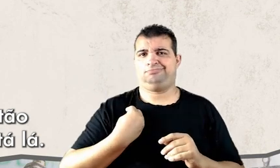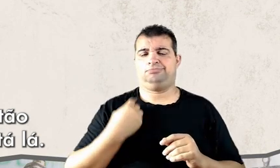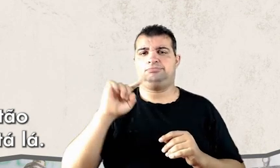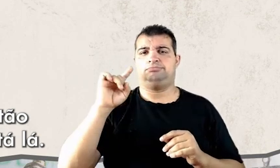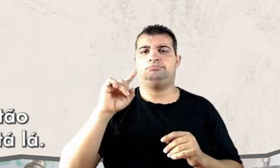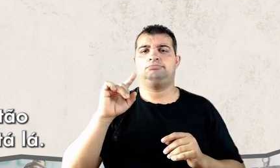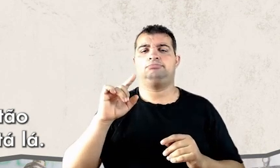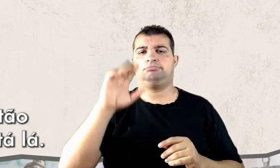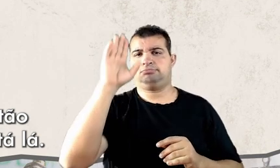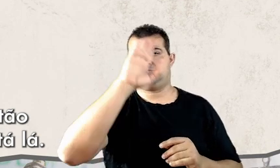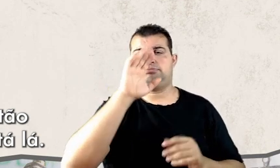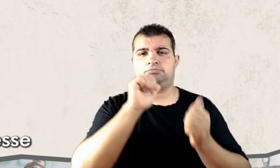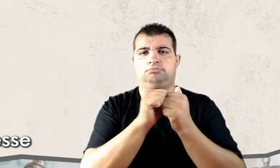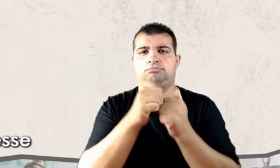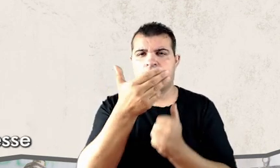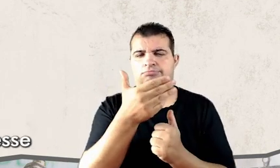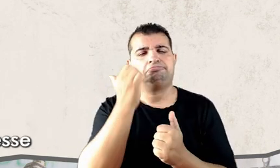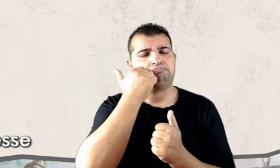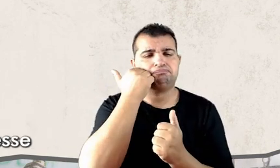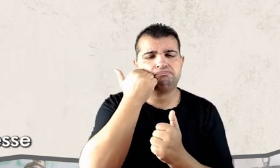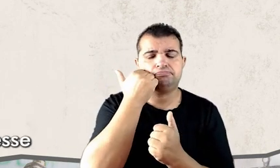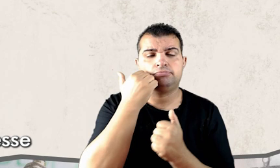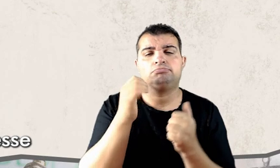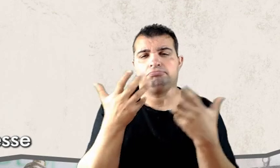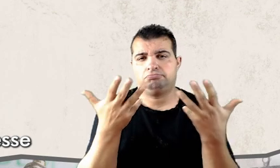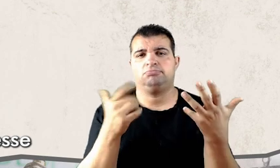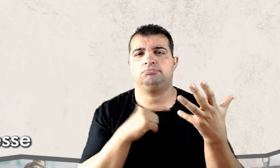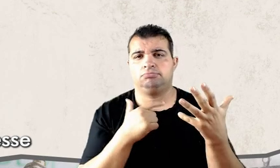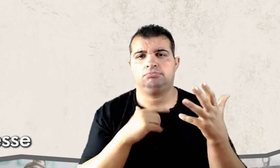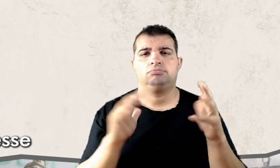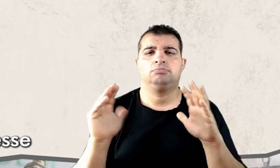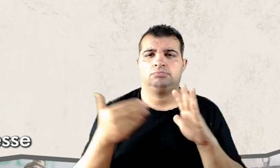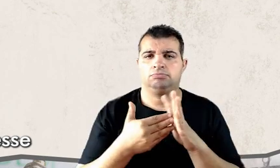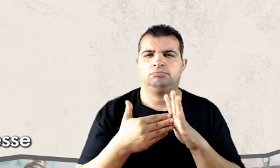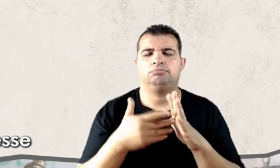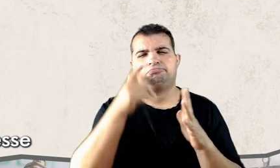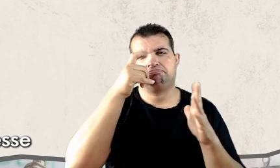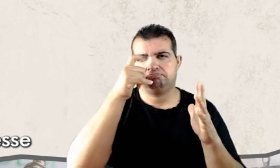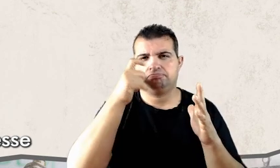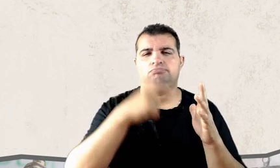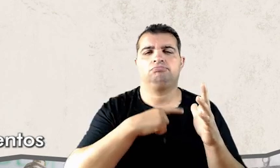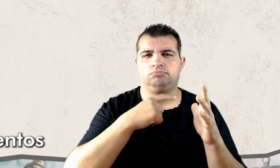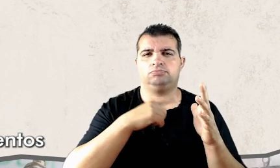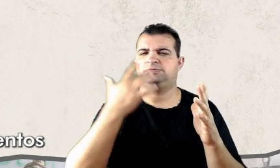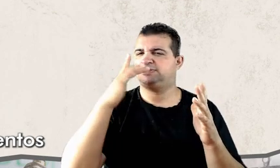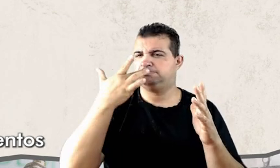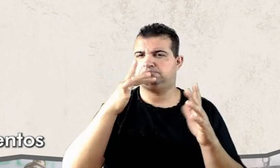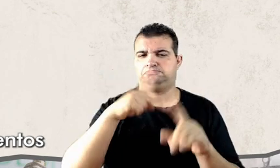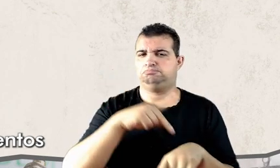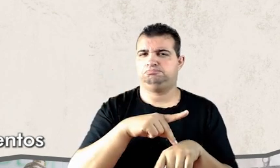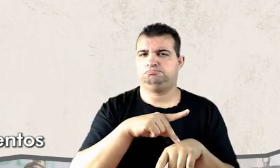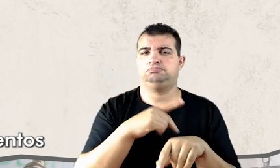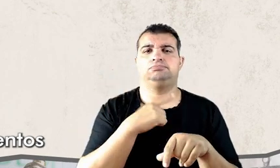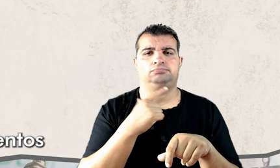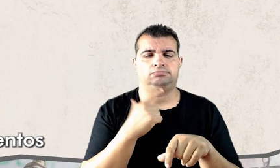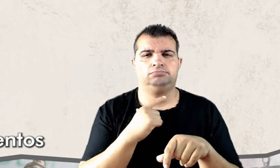estão vendo, porque o Brasil que está lá é um Brasil negro e que, portanto, havia todo um interesse de embranquecer a